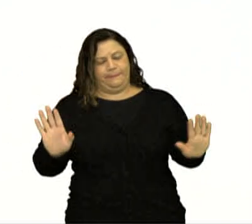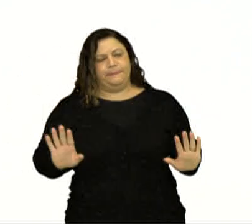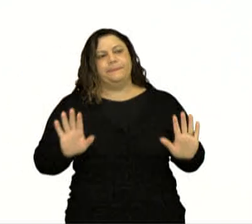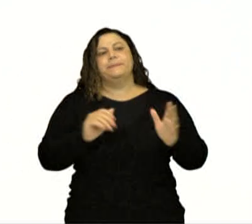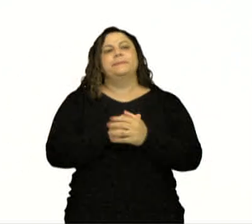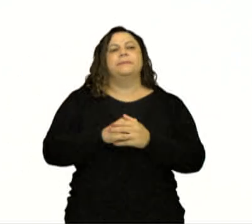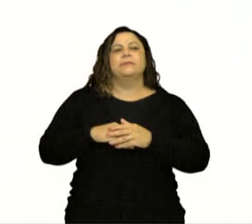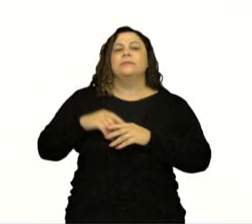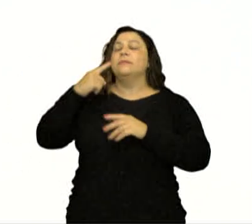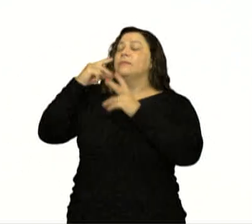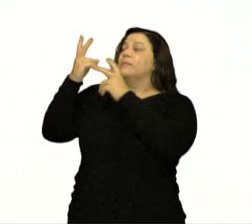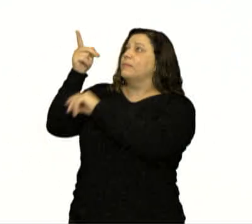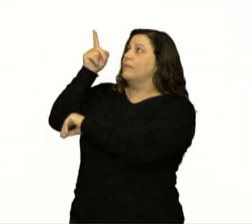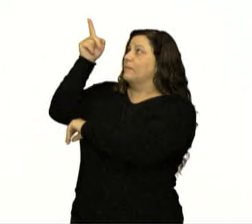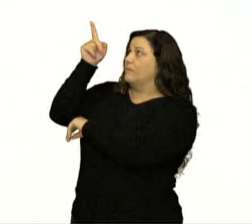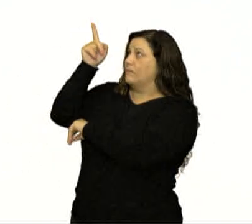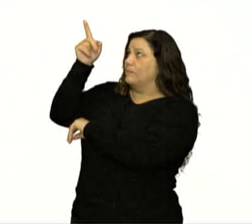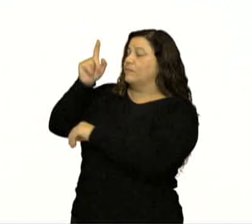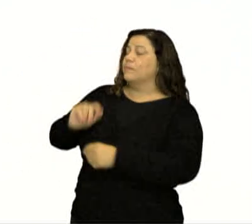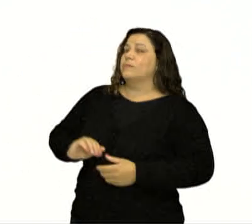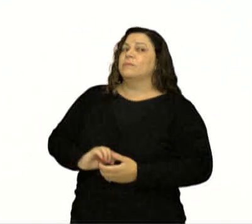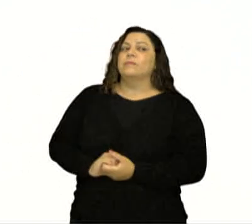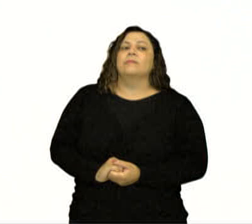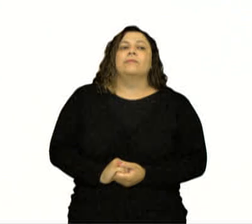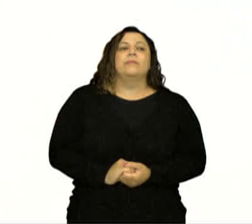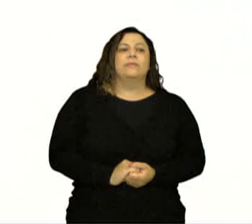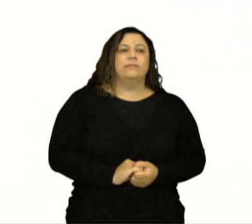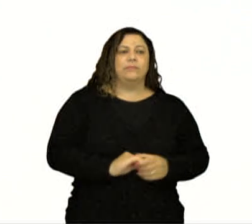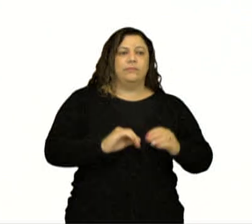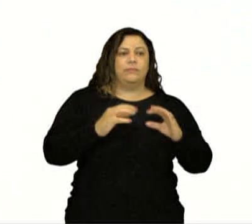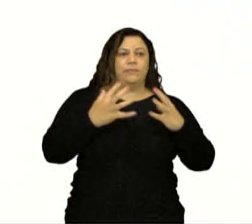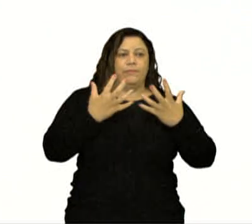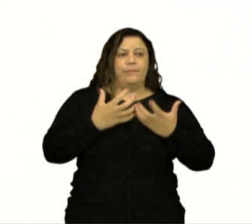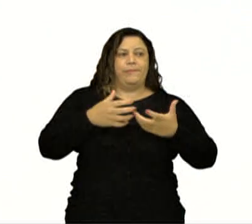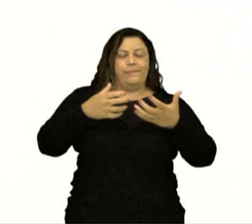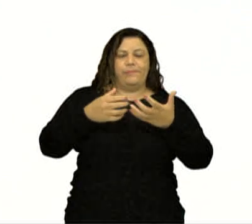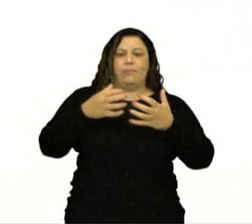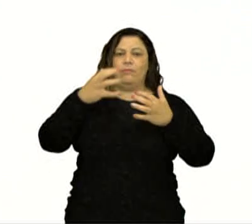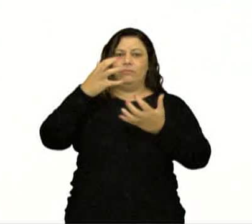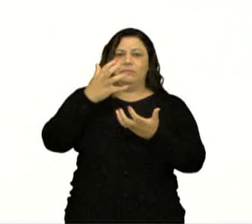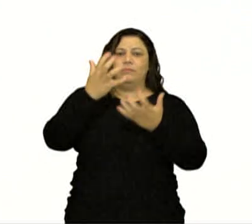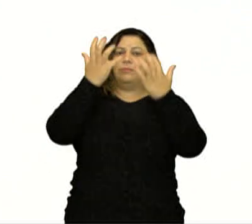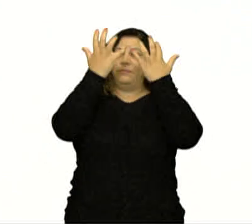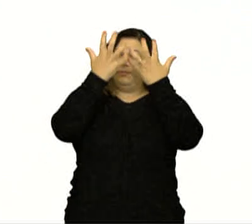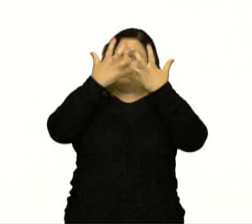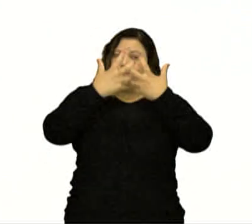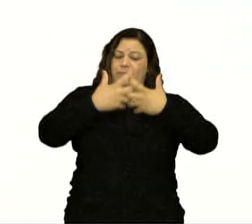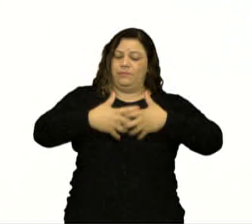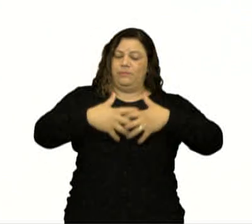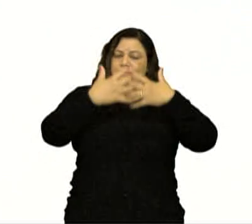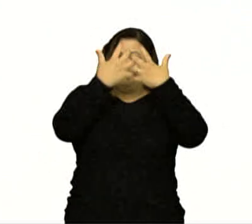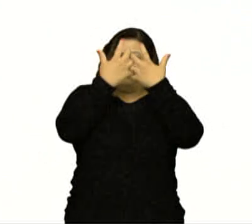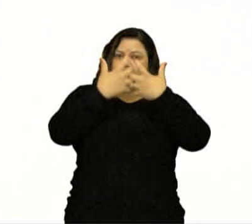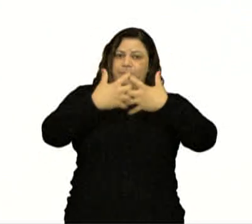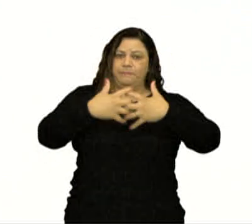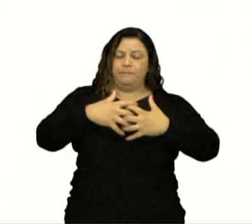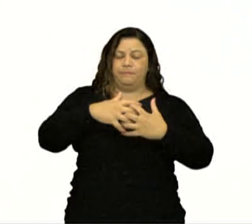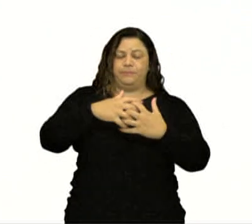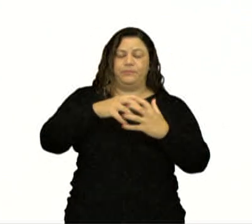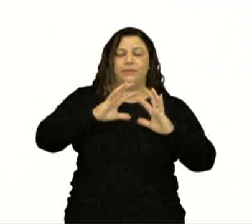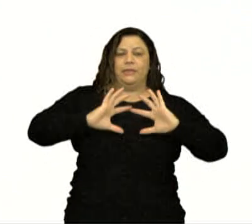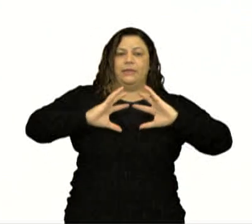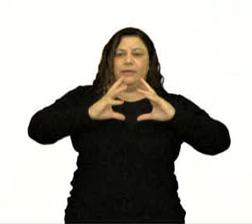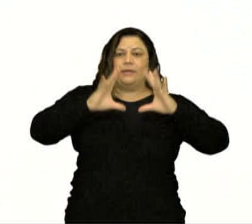o processo aqui. Os códons embaixo, como eu falei, e os anticódons vindos de cima com o RNA transportador, trazendo aqui em